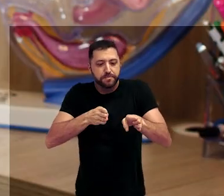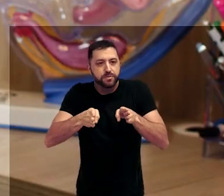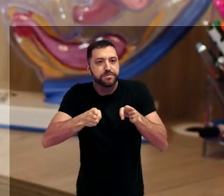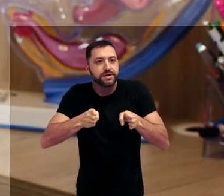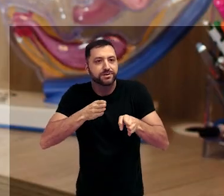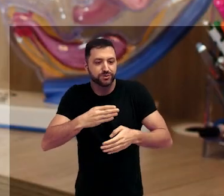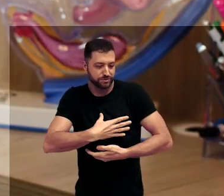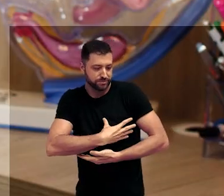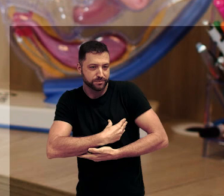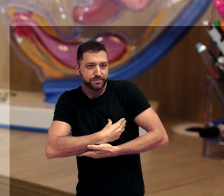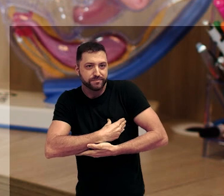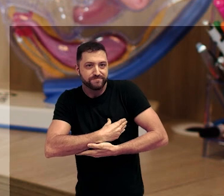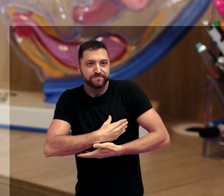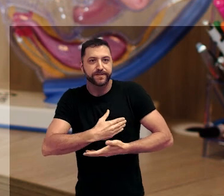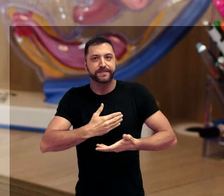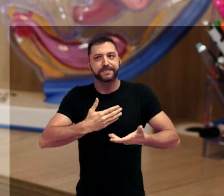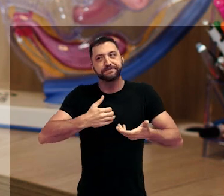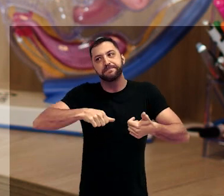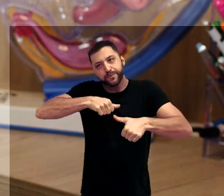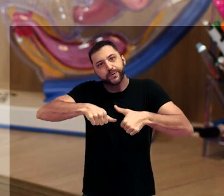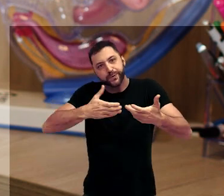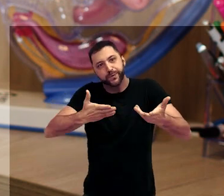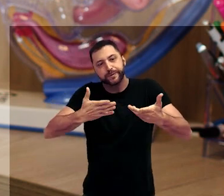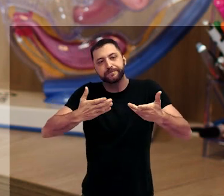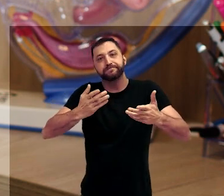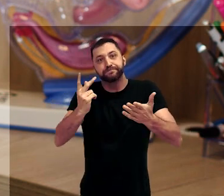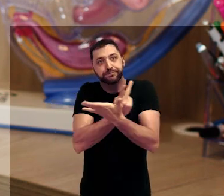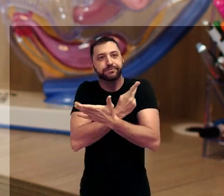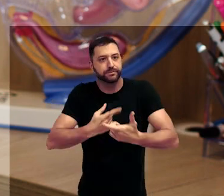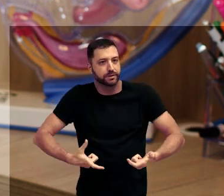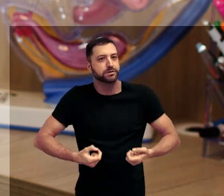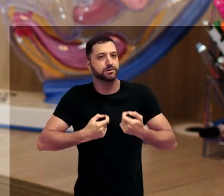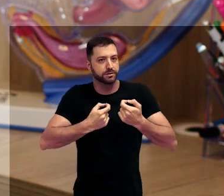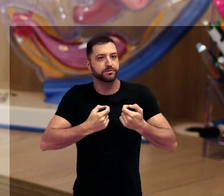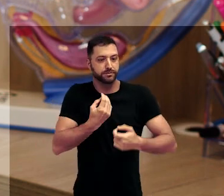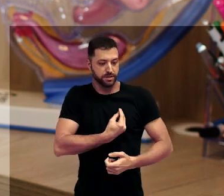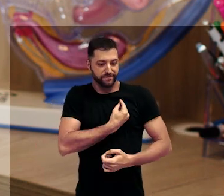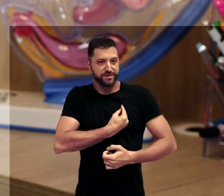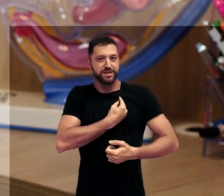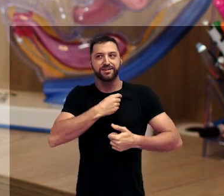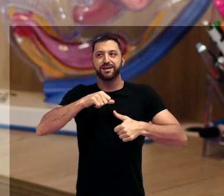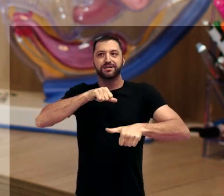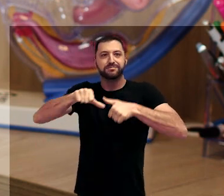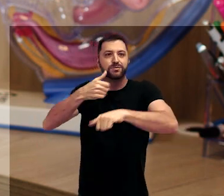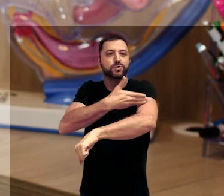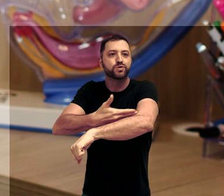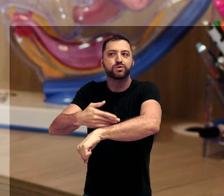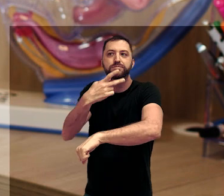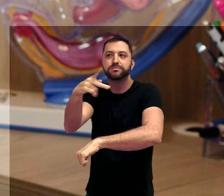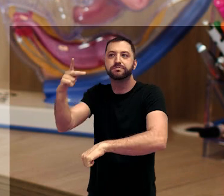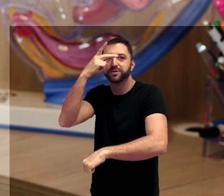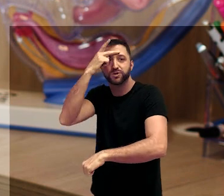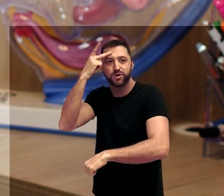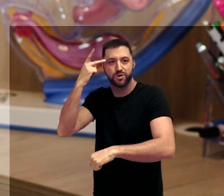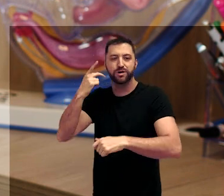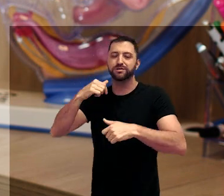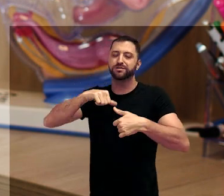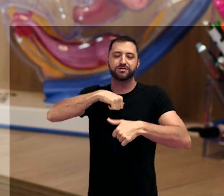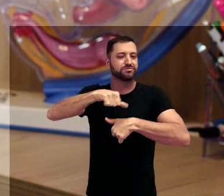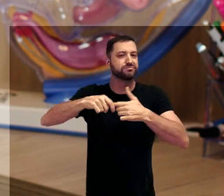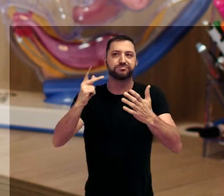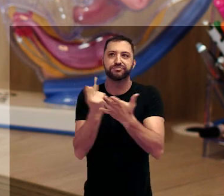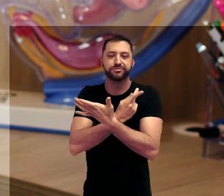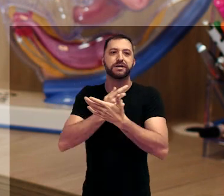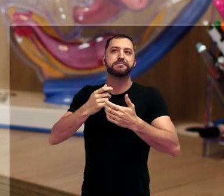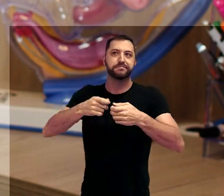amamentação, além do aumento que a gente vem vendo na obesidade, na mudança dos hábitos de vida. Então tudo isso